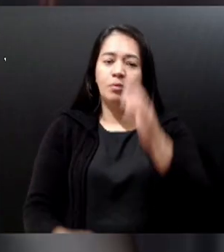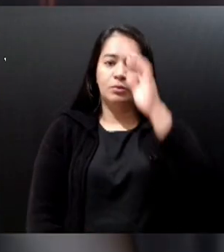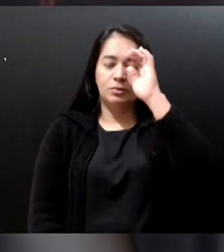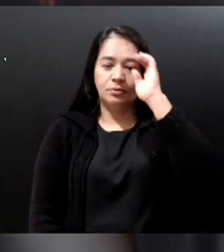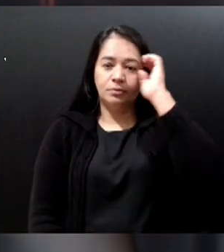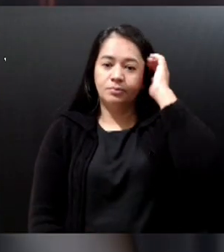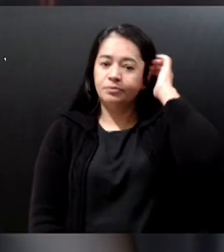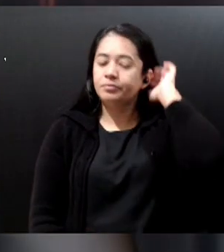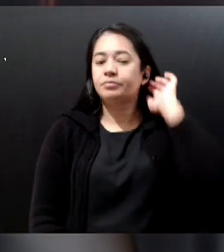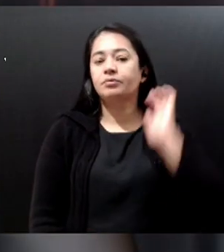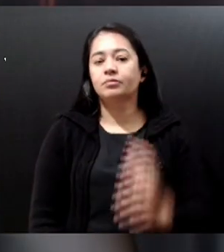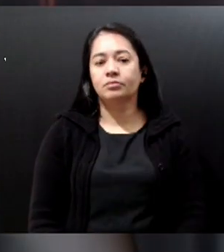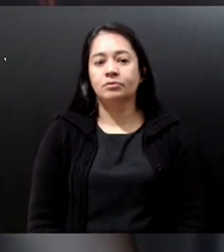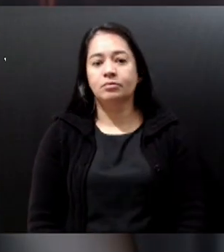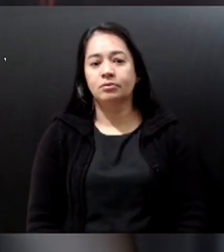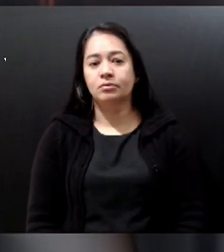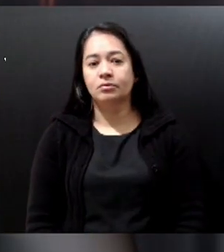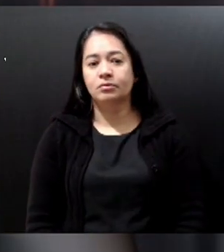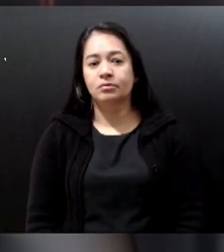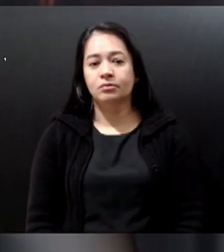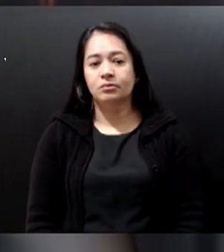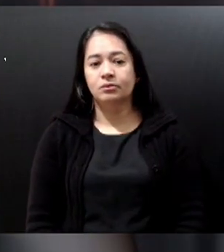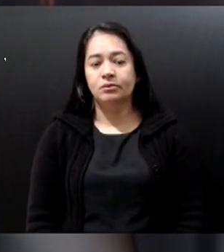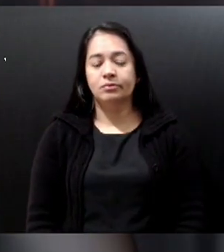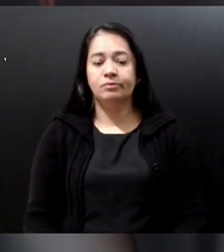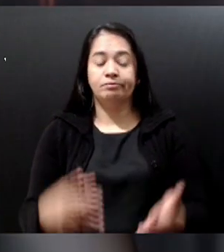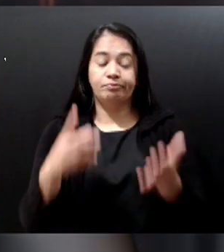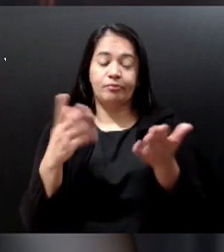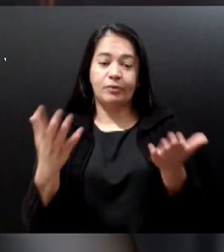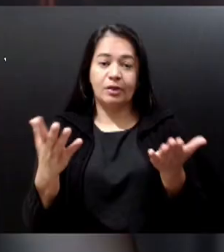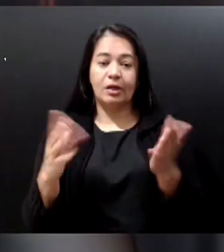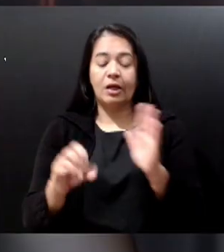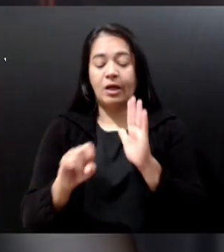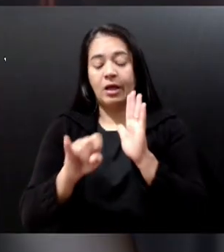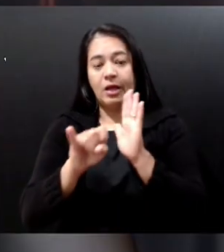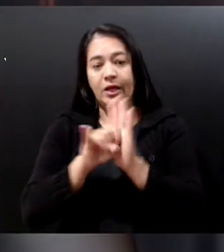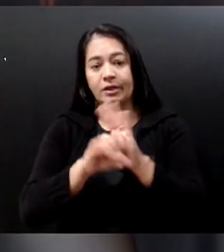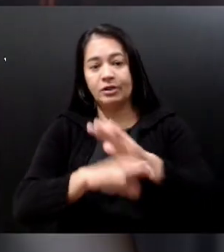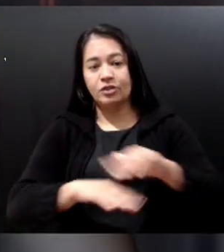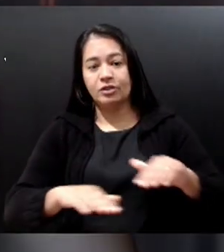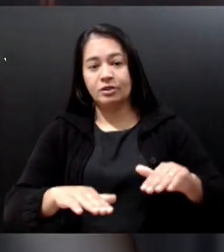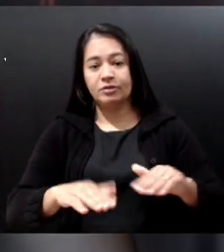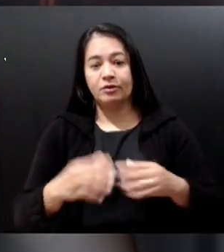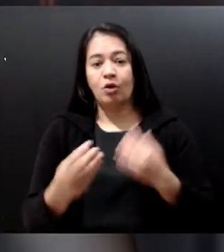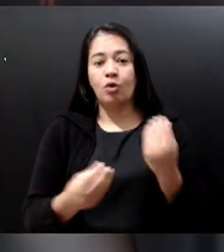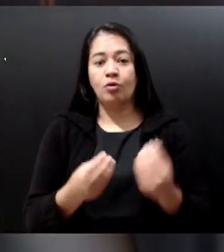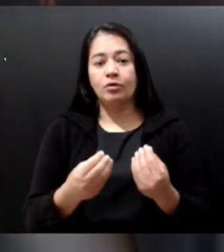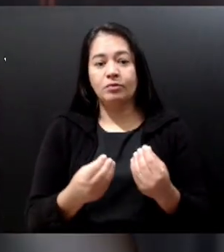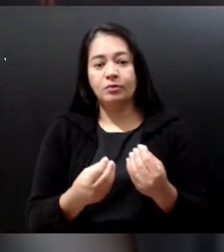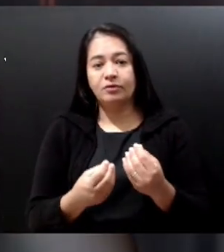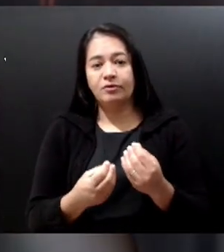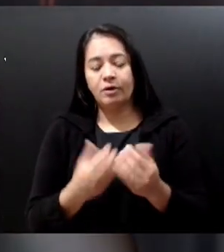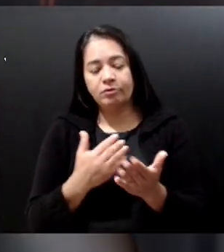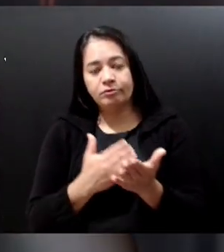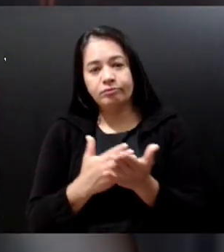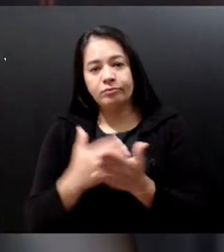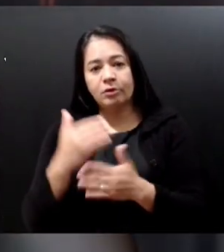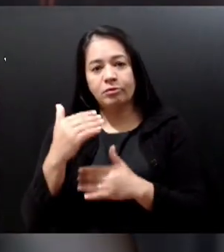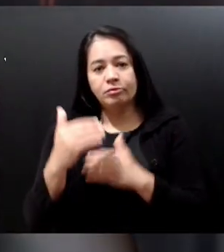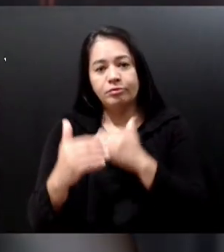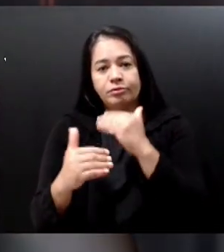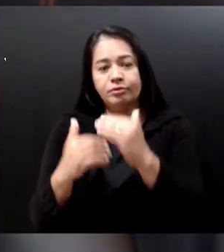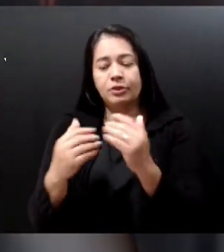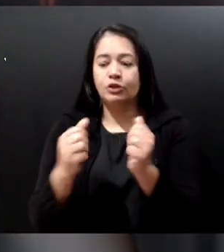Olha, na verdade, a identidade dela, ela vai sendo construída nessas relações. Então, quem ela